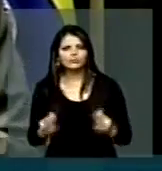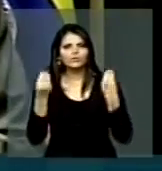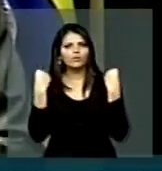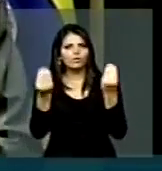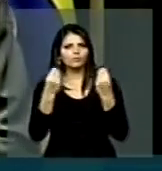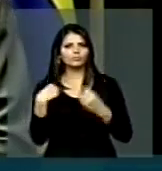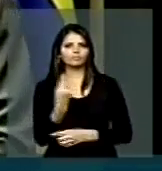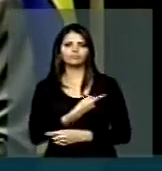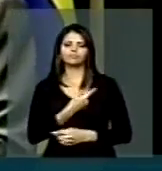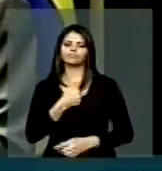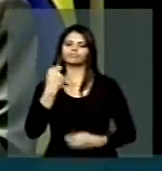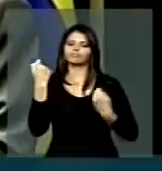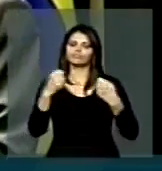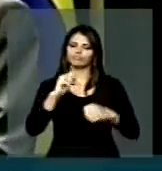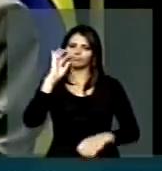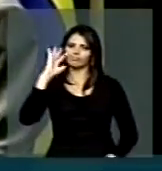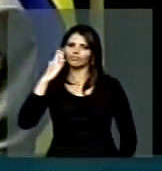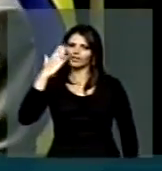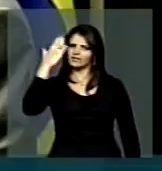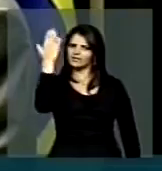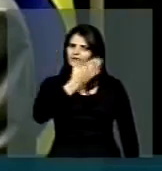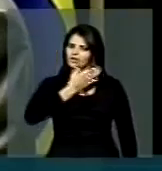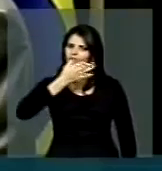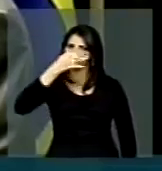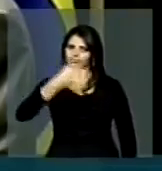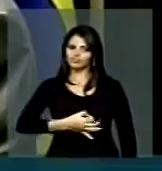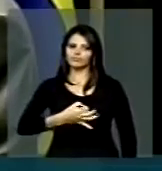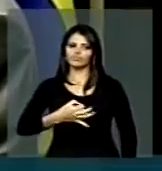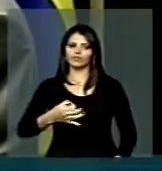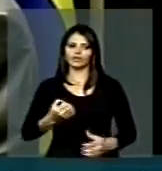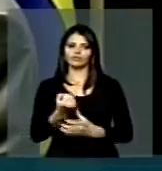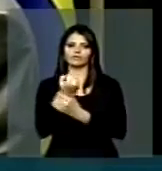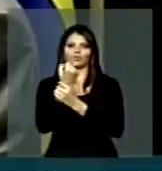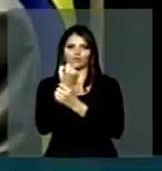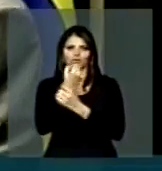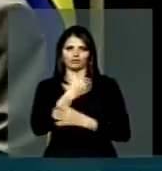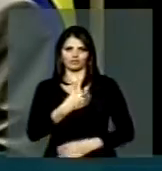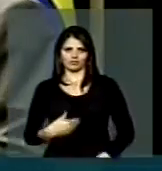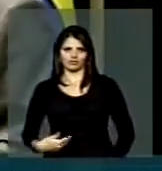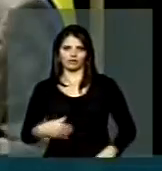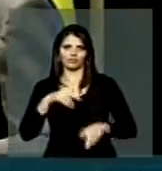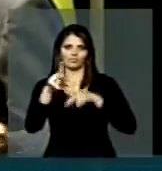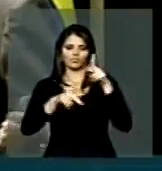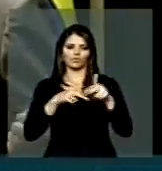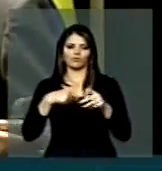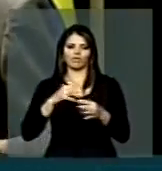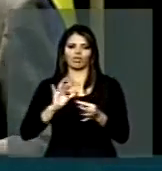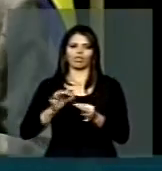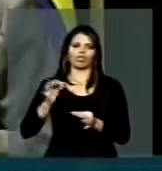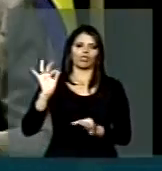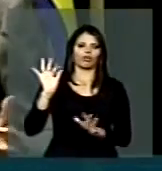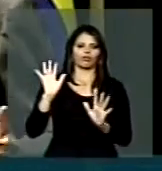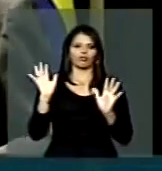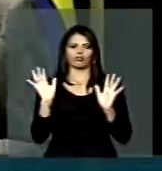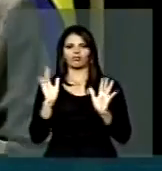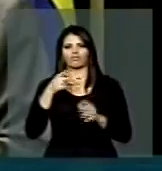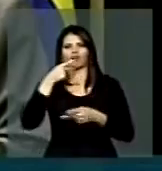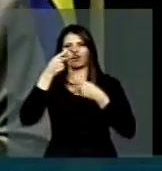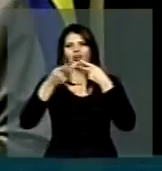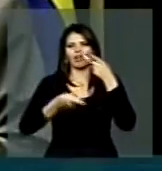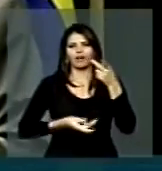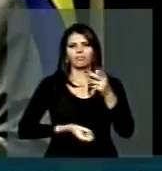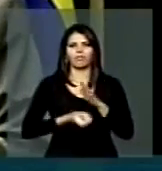precisamos enfrentar com seriedade a questão da segurança. Não vou continuar desfilando os